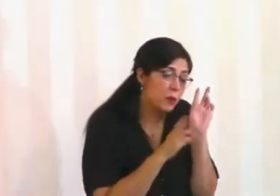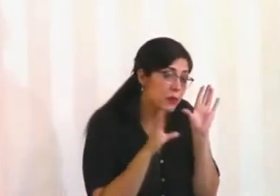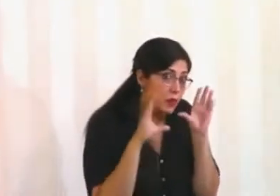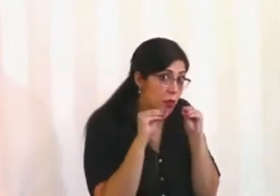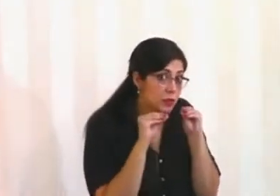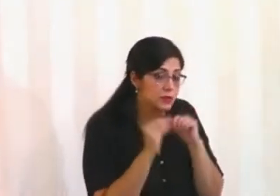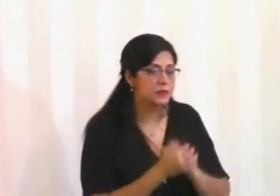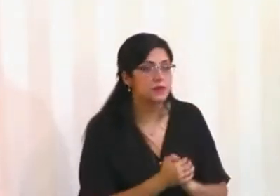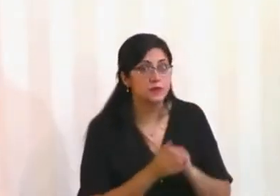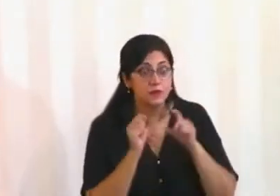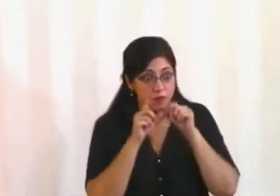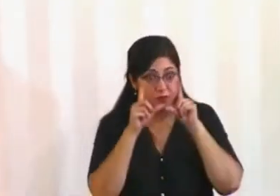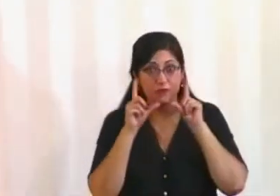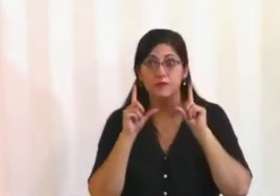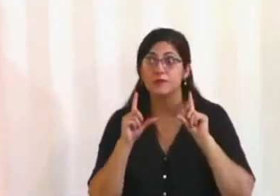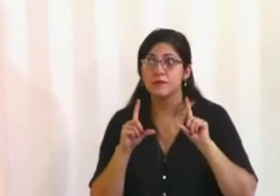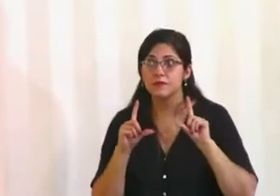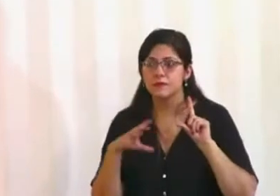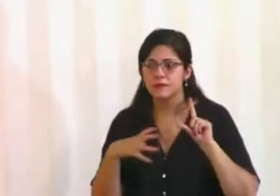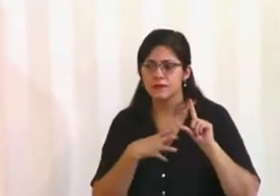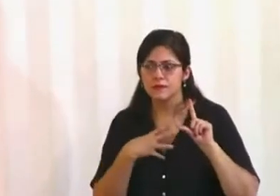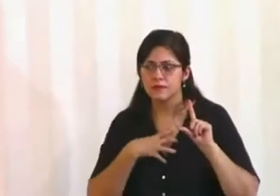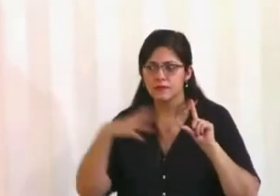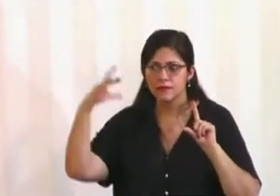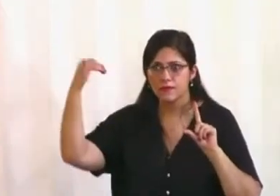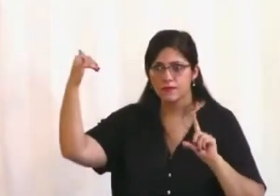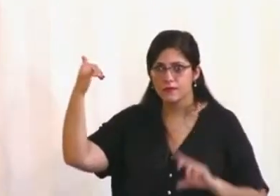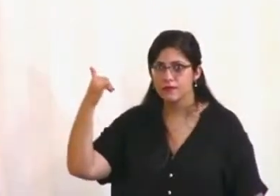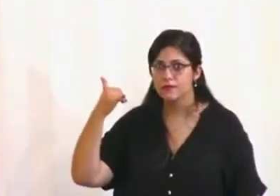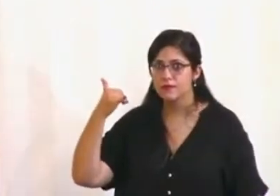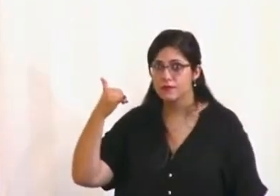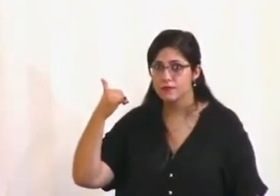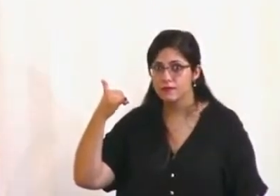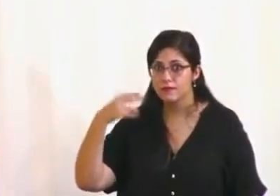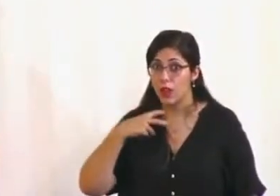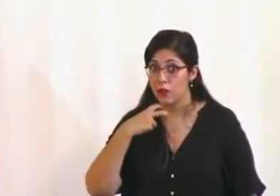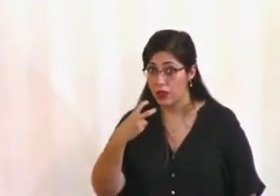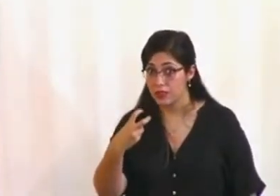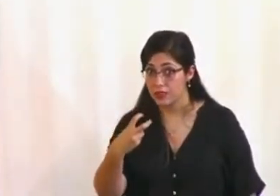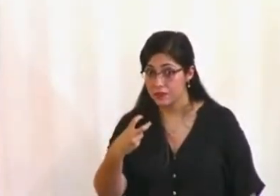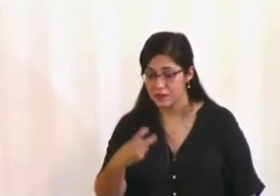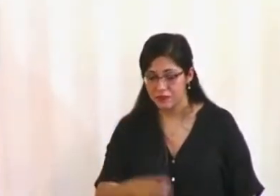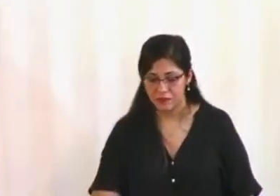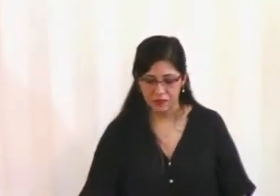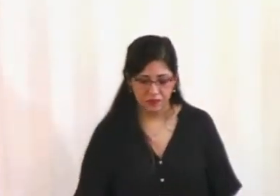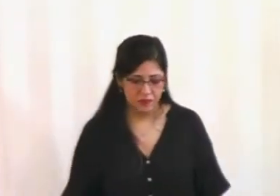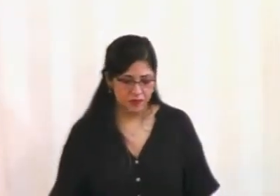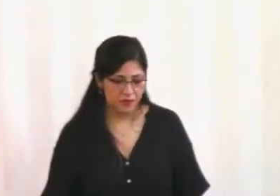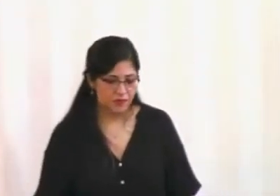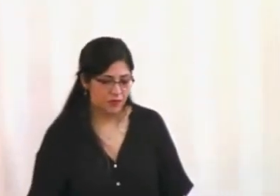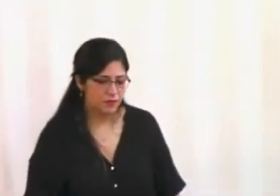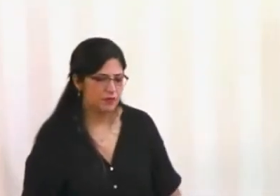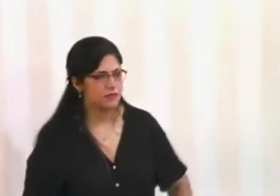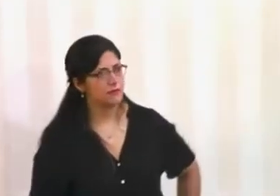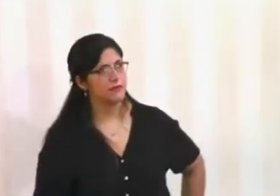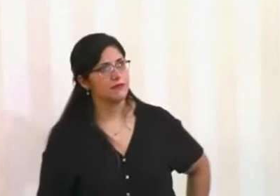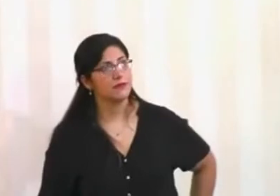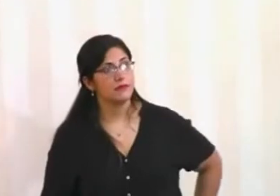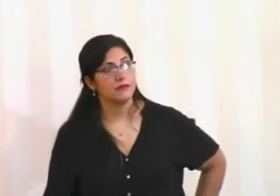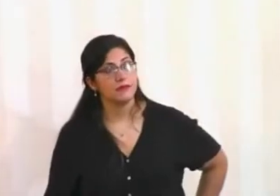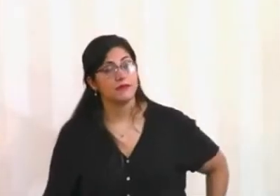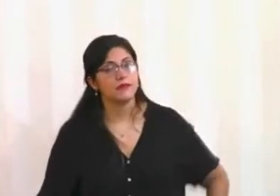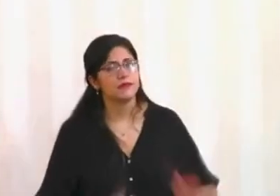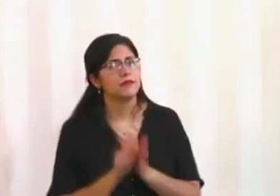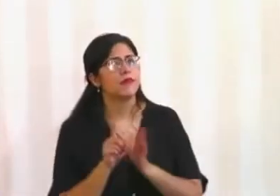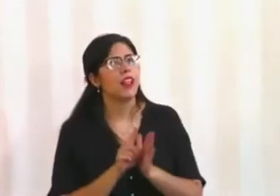seguinte ele vai escutar a voz de Deus. Pela primeira vez nesse contexto. E a pergunta que não quer calar